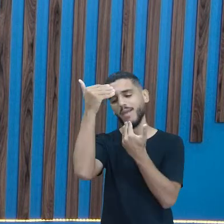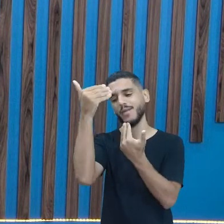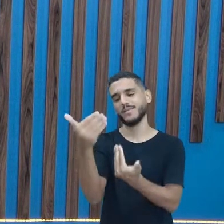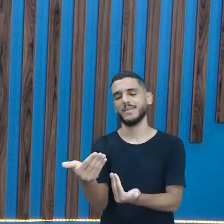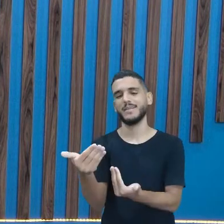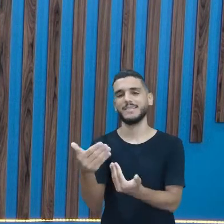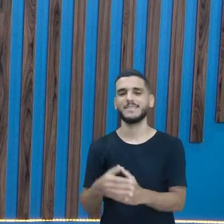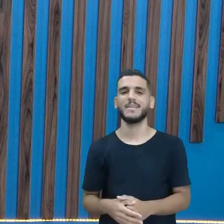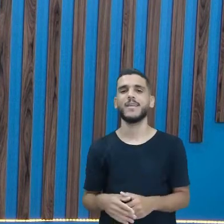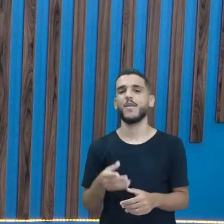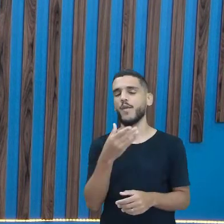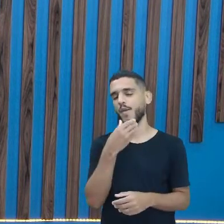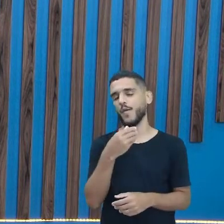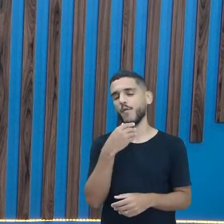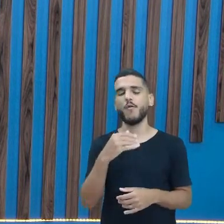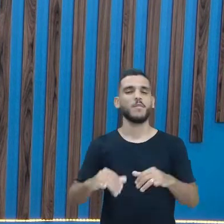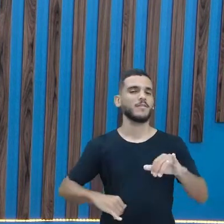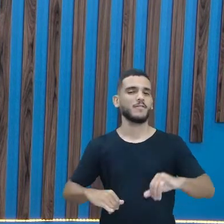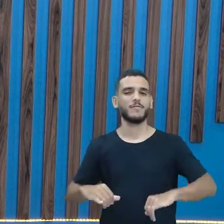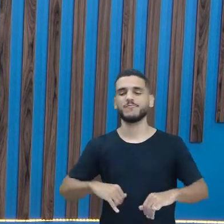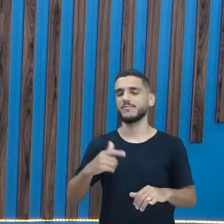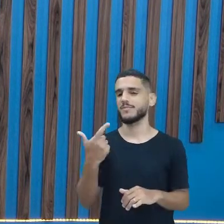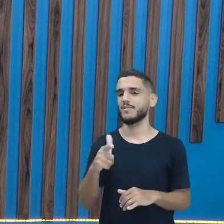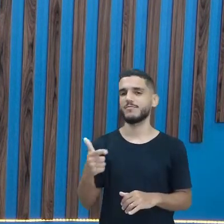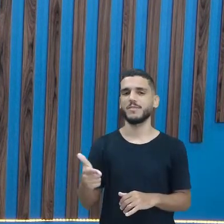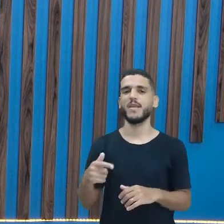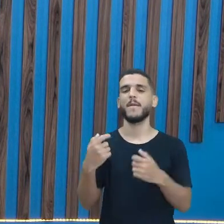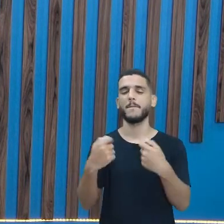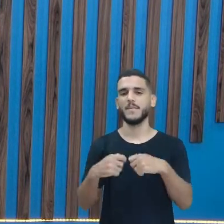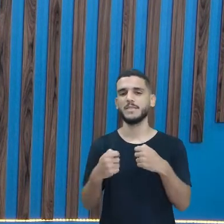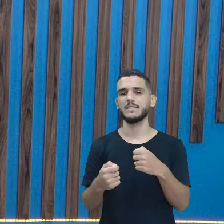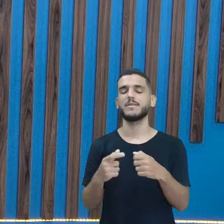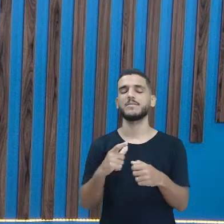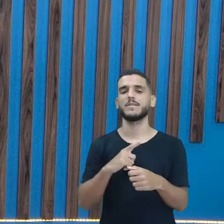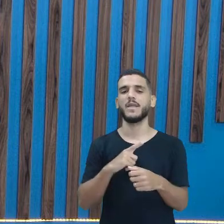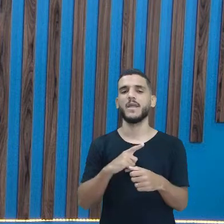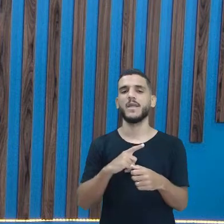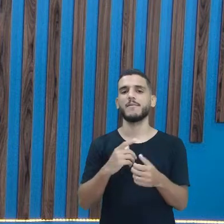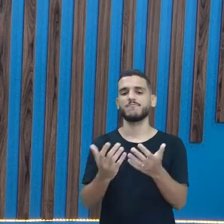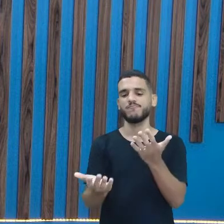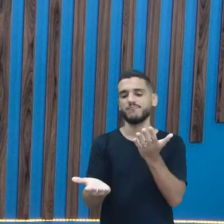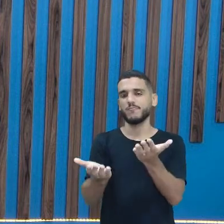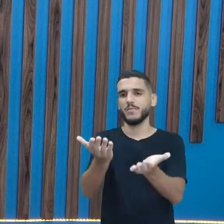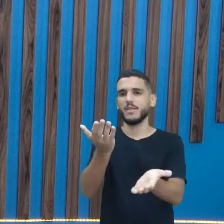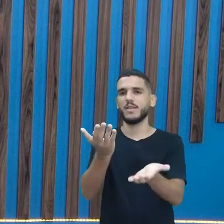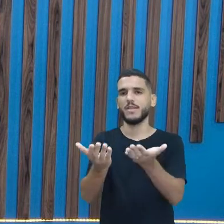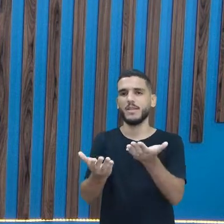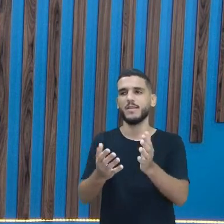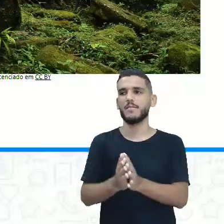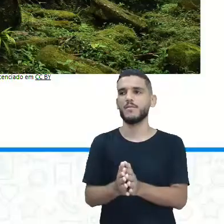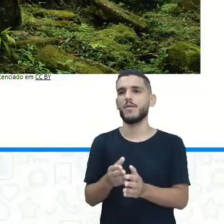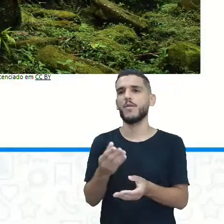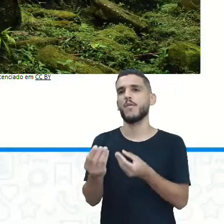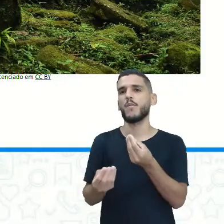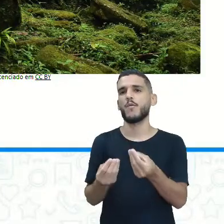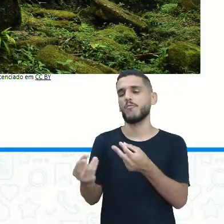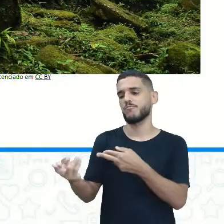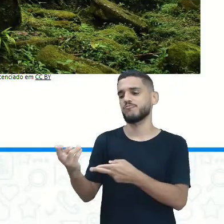Então, precisamos ter esse equilíbrio nessa relação entre seres humanos e natureza. No